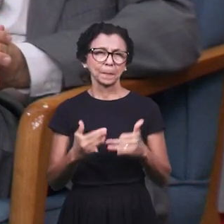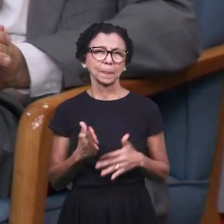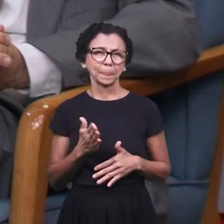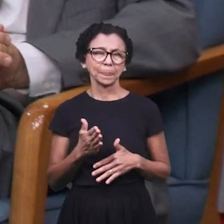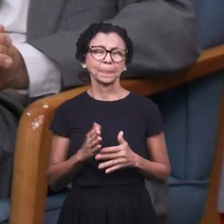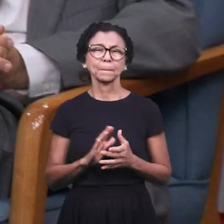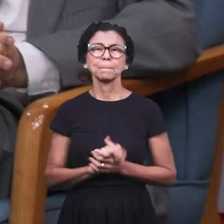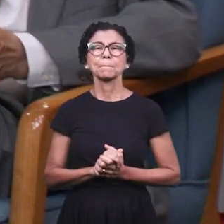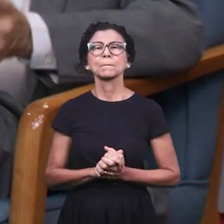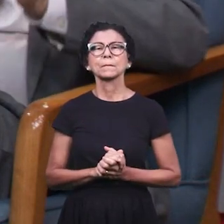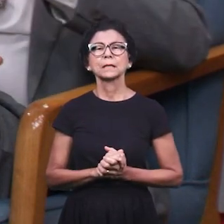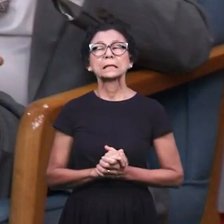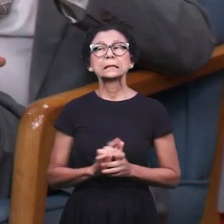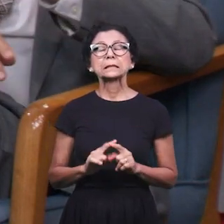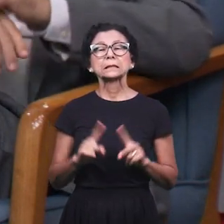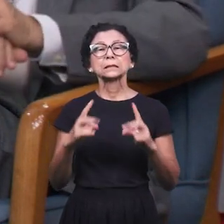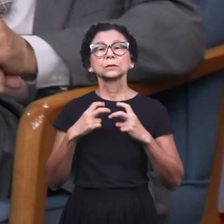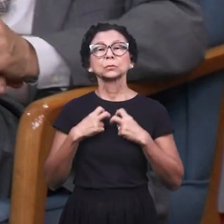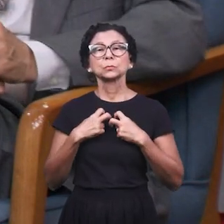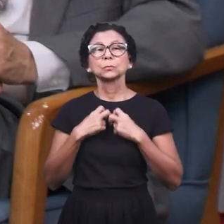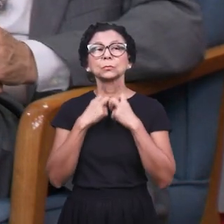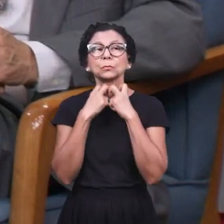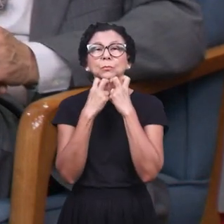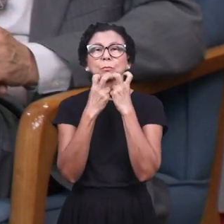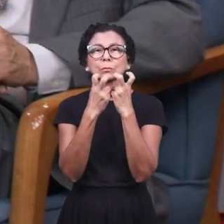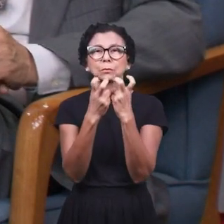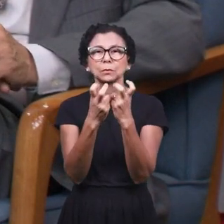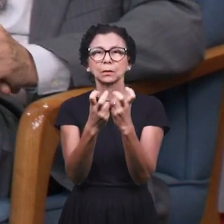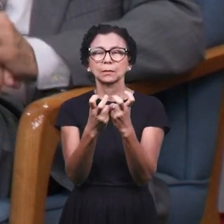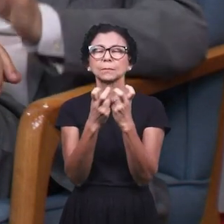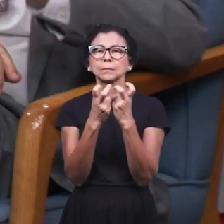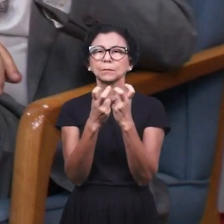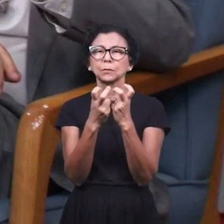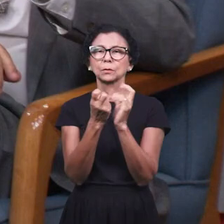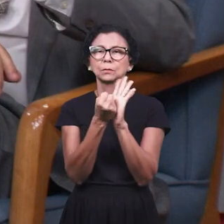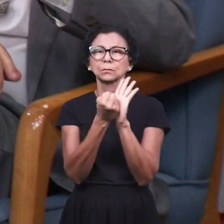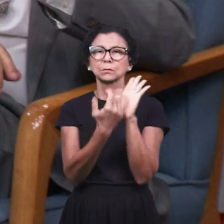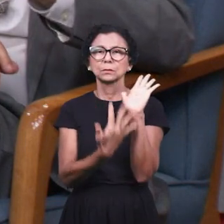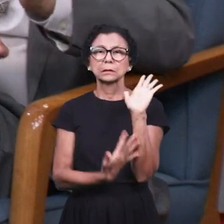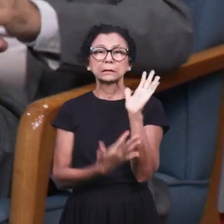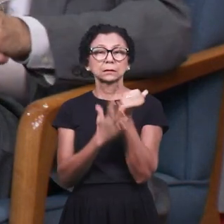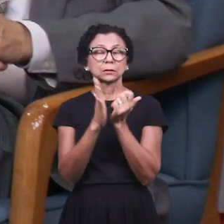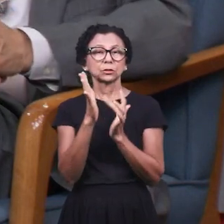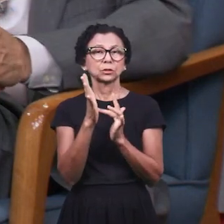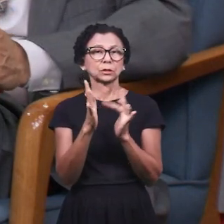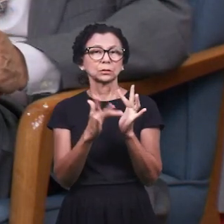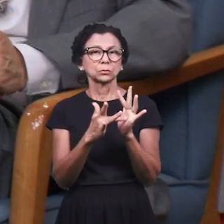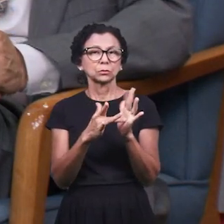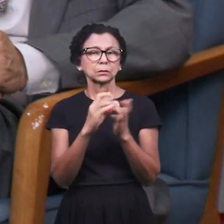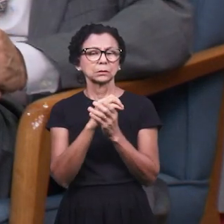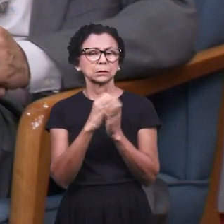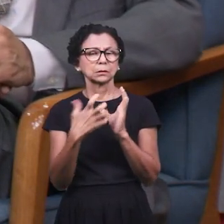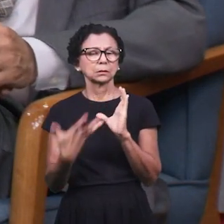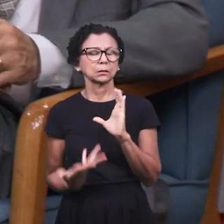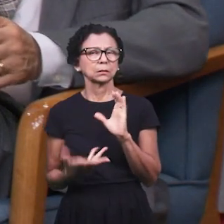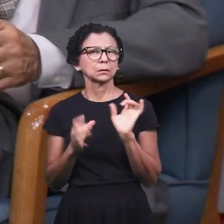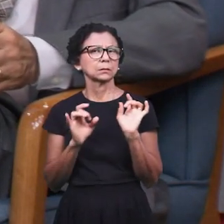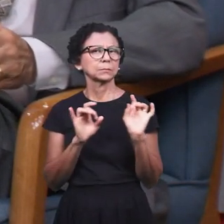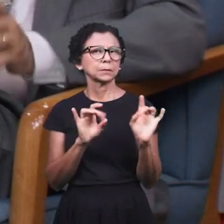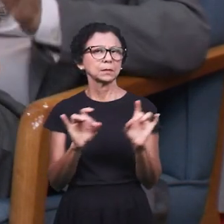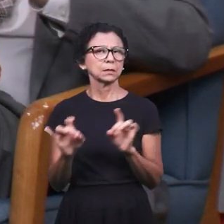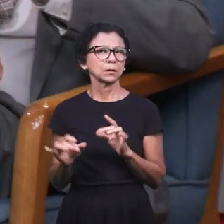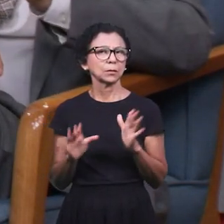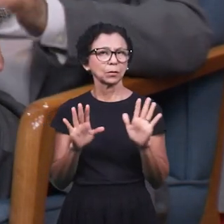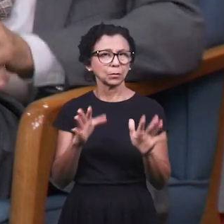isso. Mas o clamor, ele tem uma característica